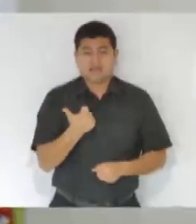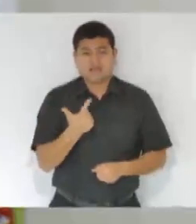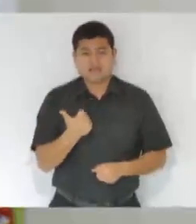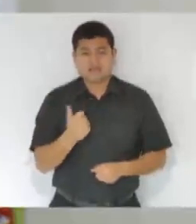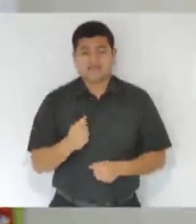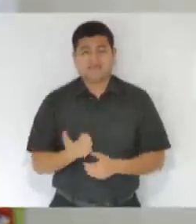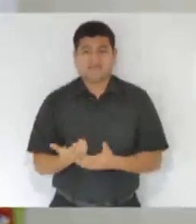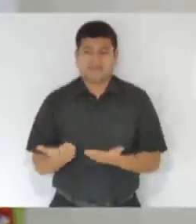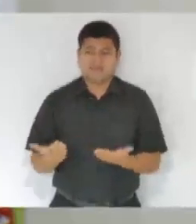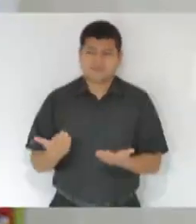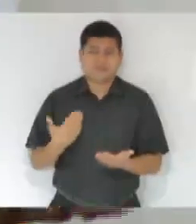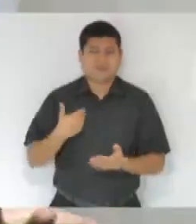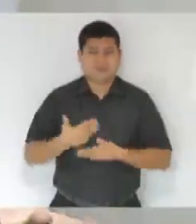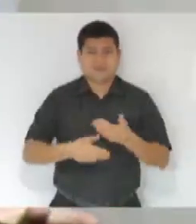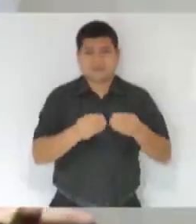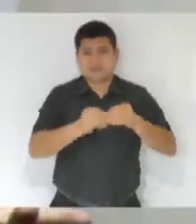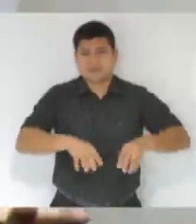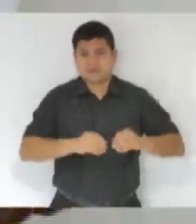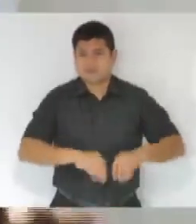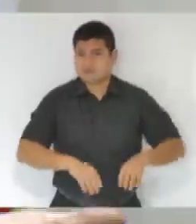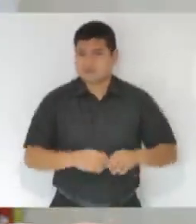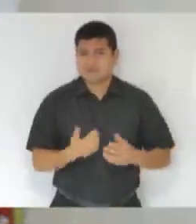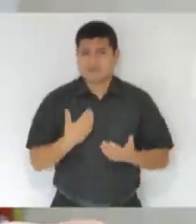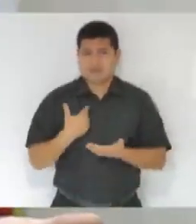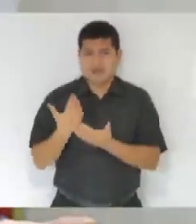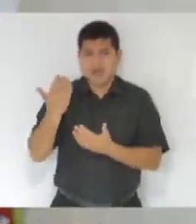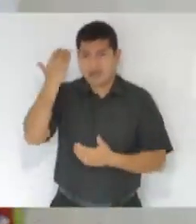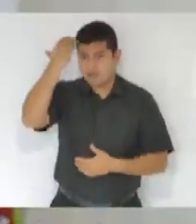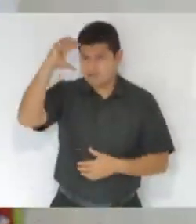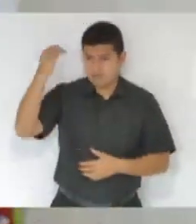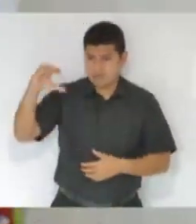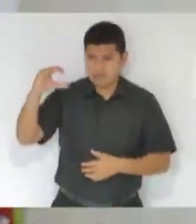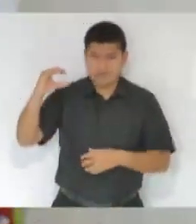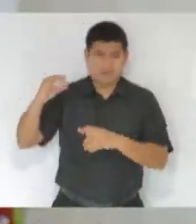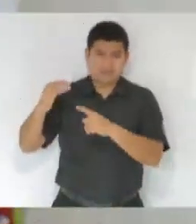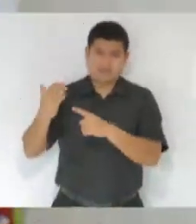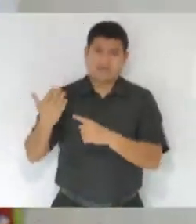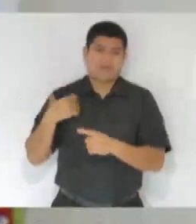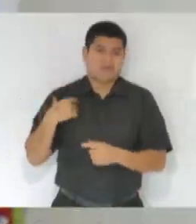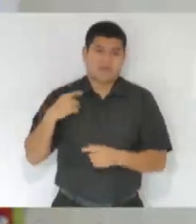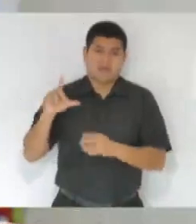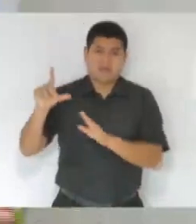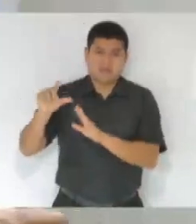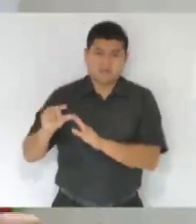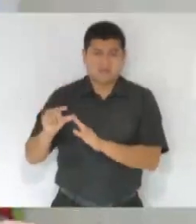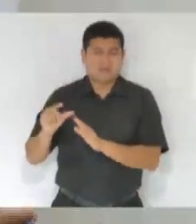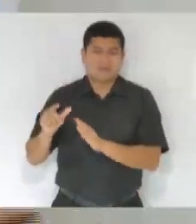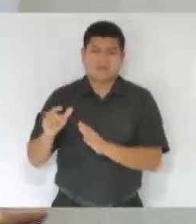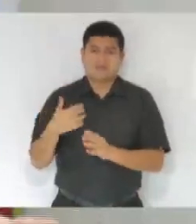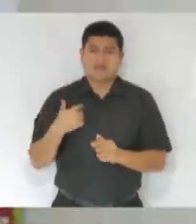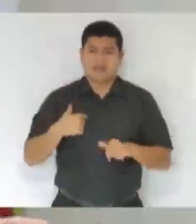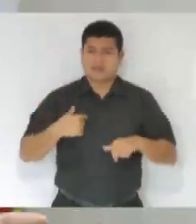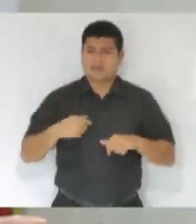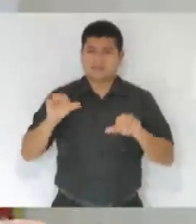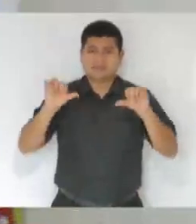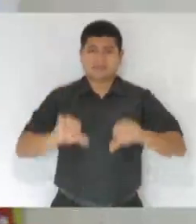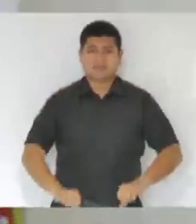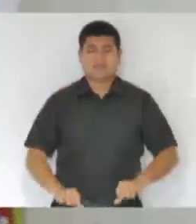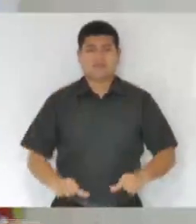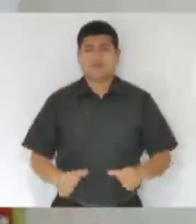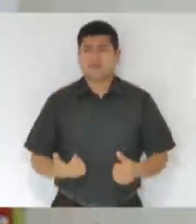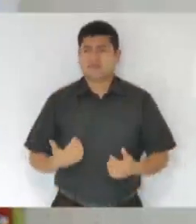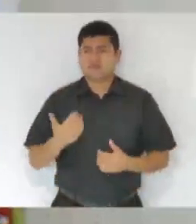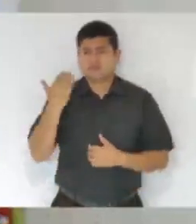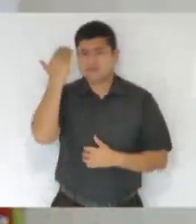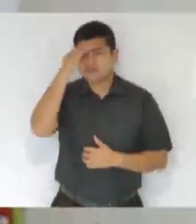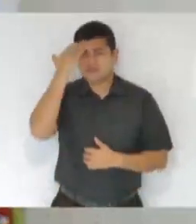com relação a isso. E o Paraná terá uma redução menor, o Rio Grande do Sul também. Não dá para entender porque só Santa Catarina...